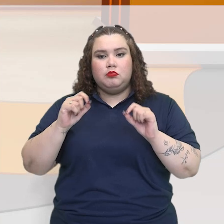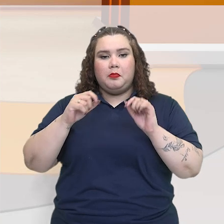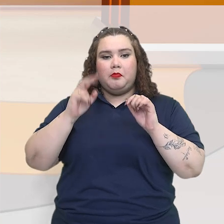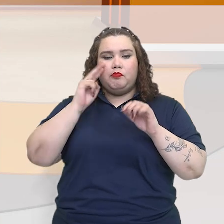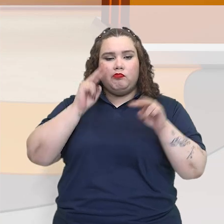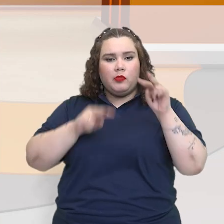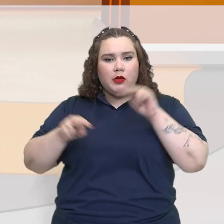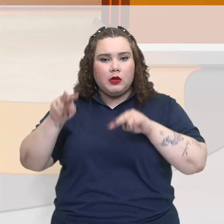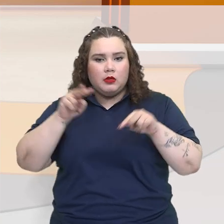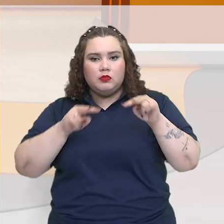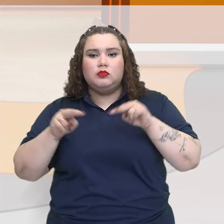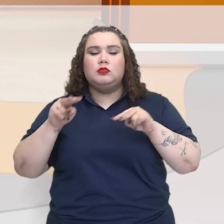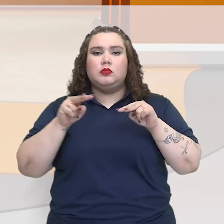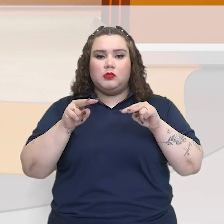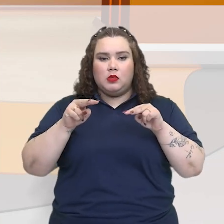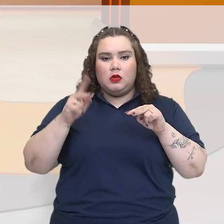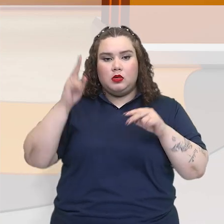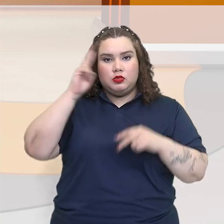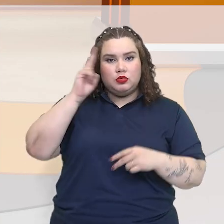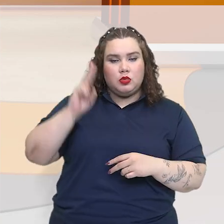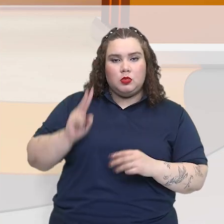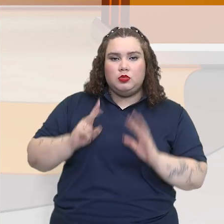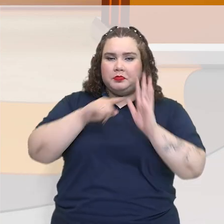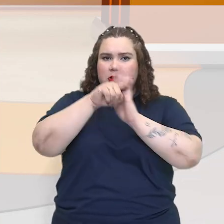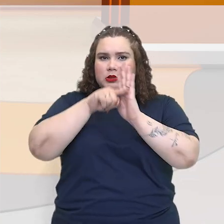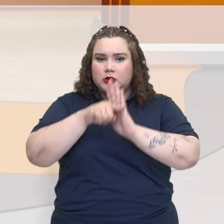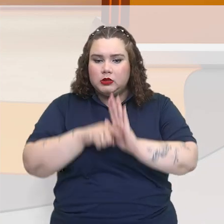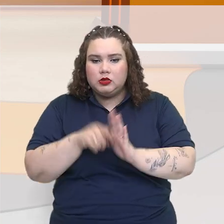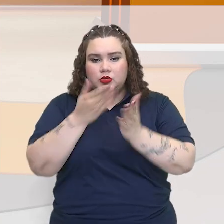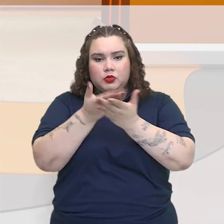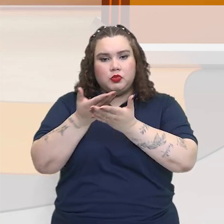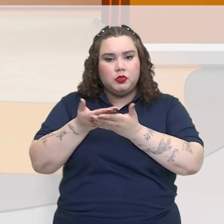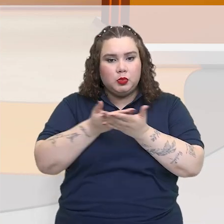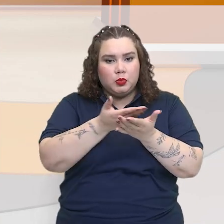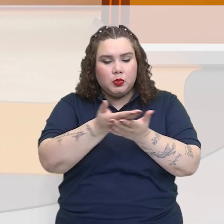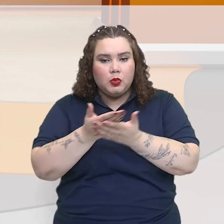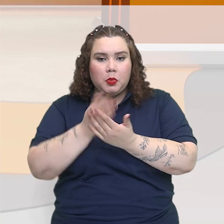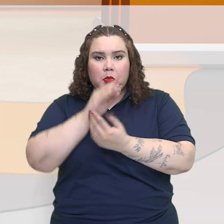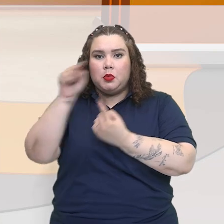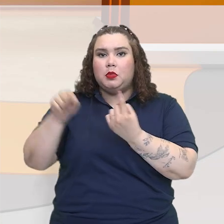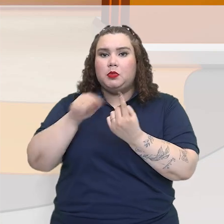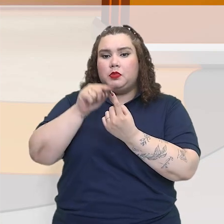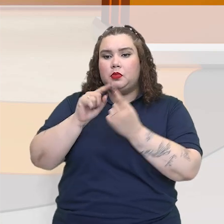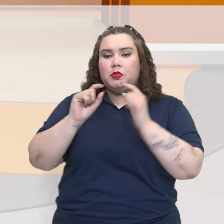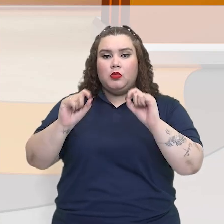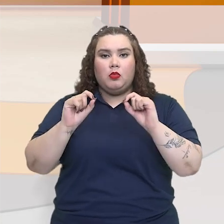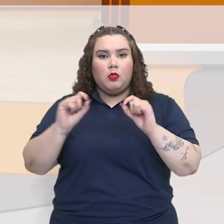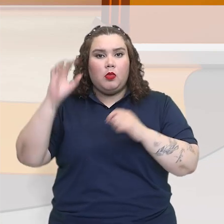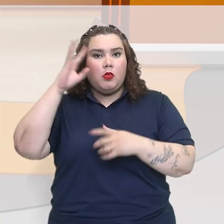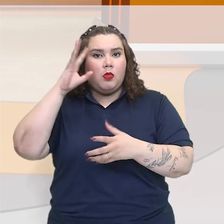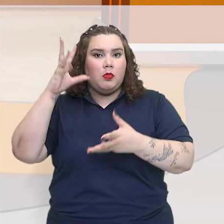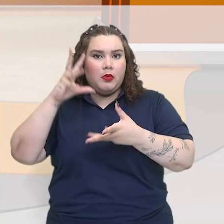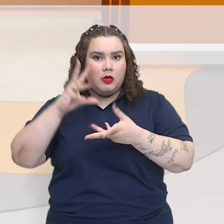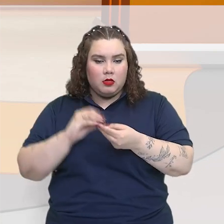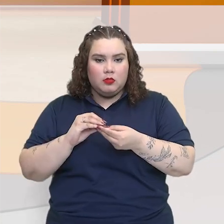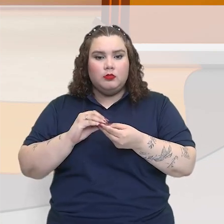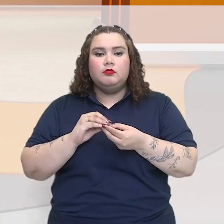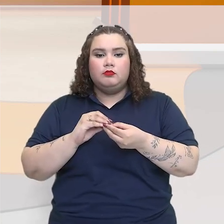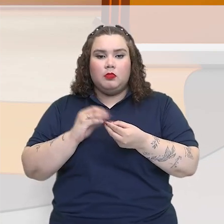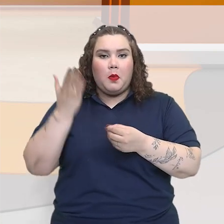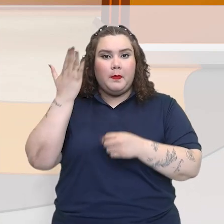explorada, né, pela história, a fim, né, de entender